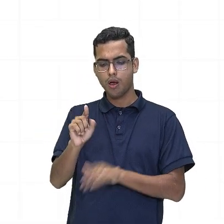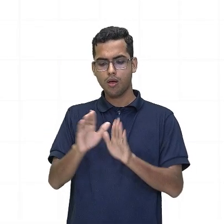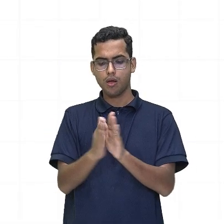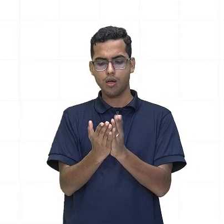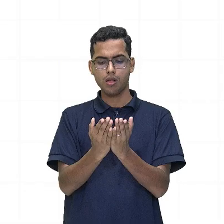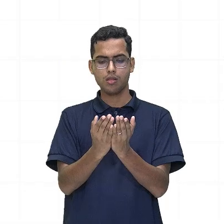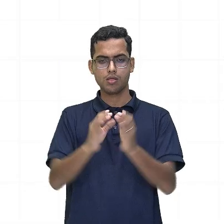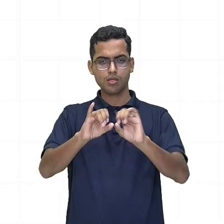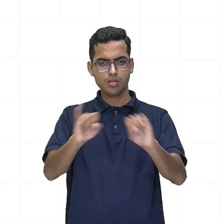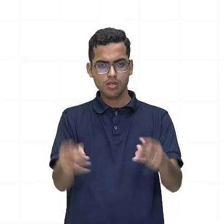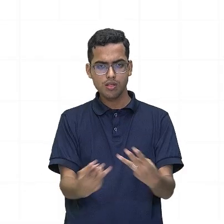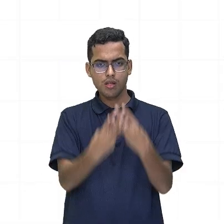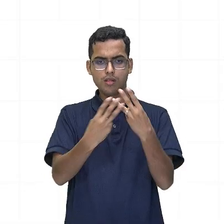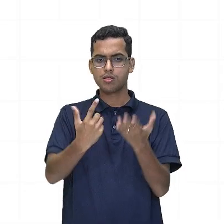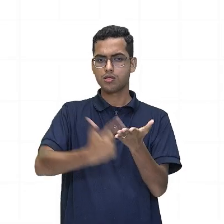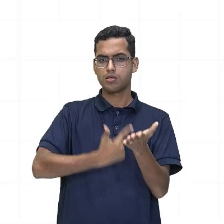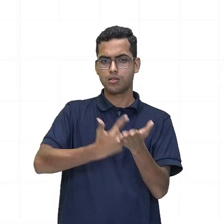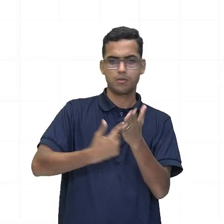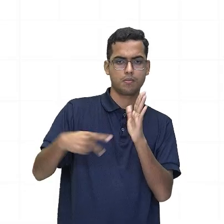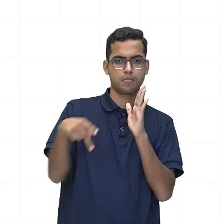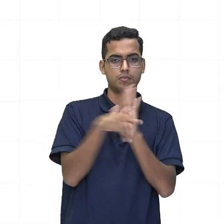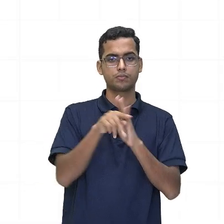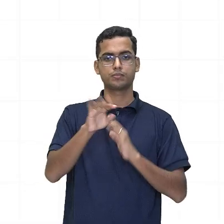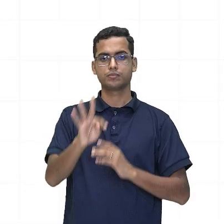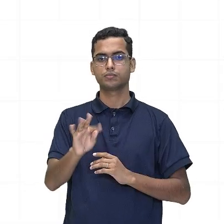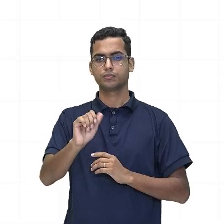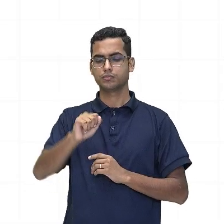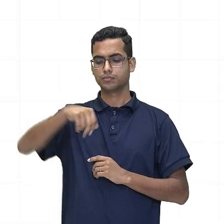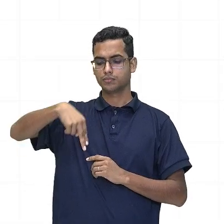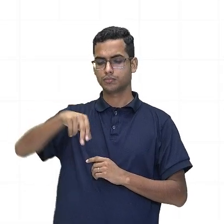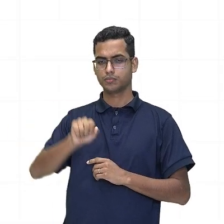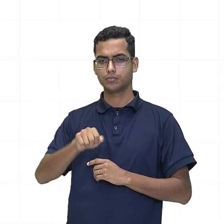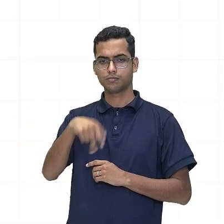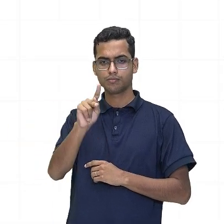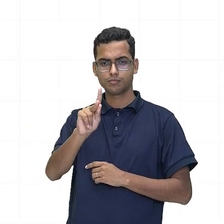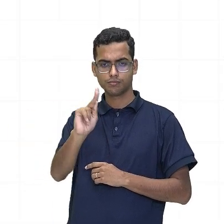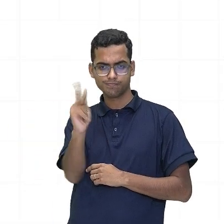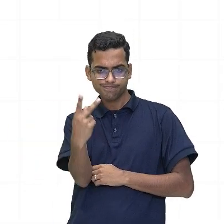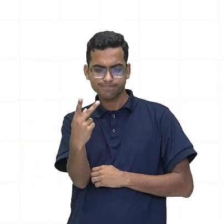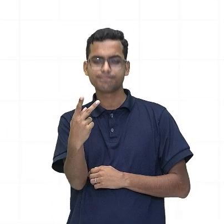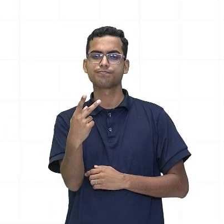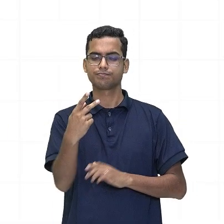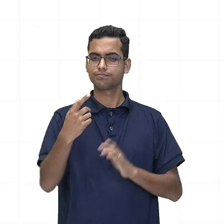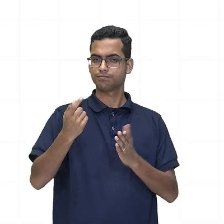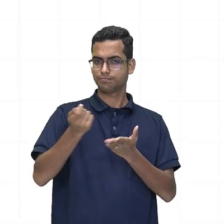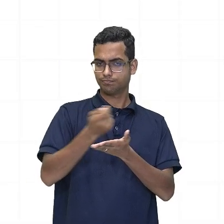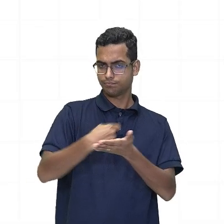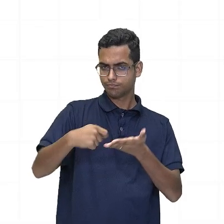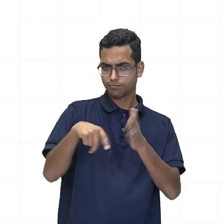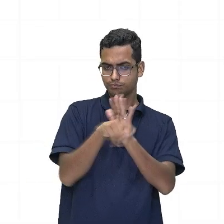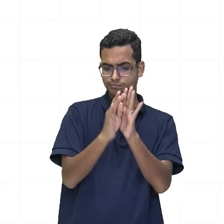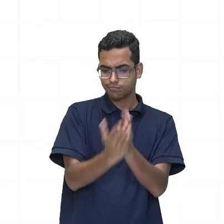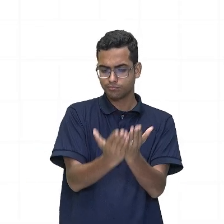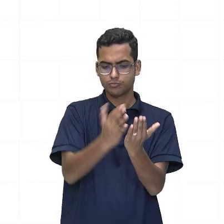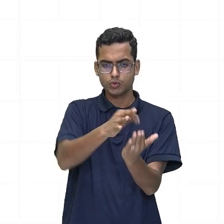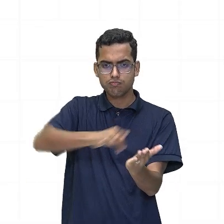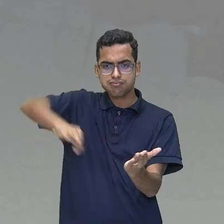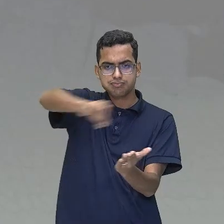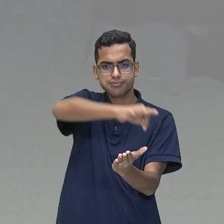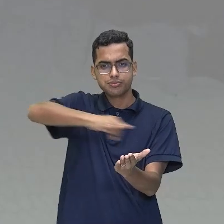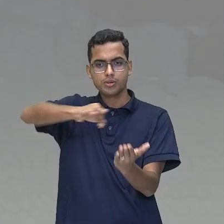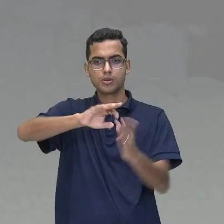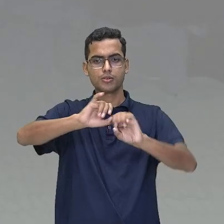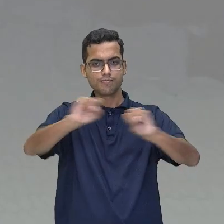de livros mais importantes da Tanakh, a escritura sagrada do judaísmo. Vamos